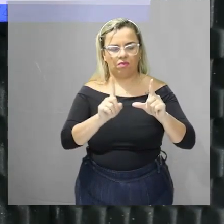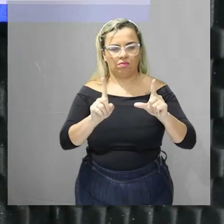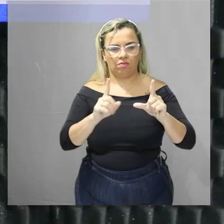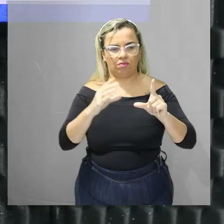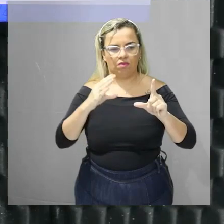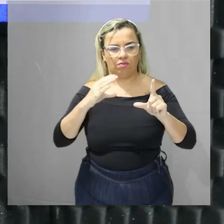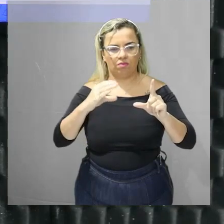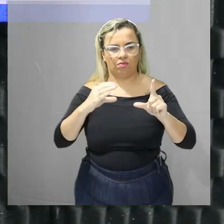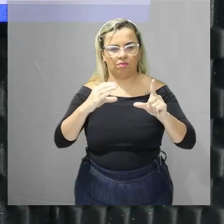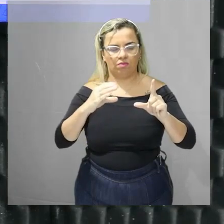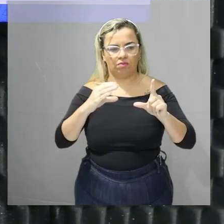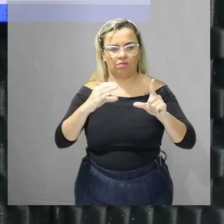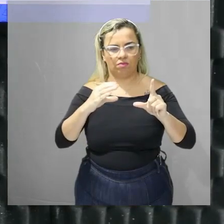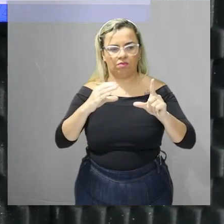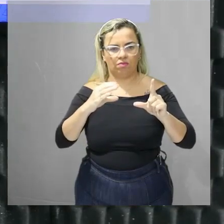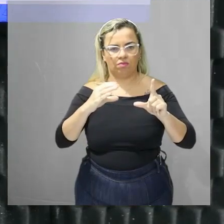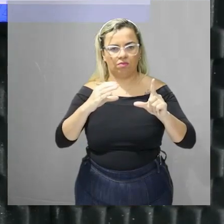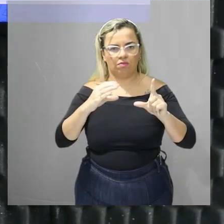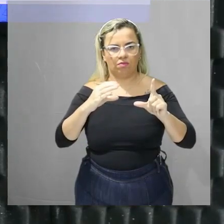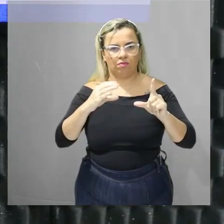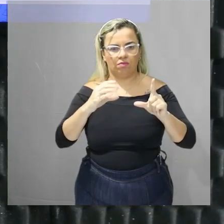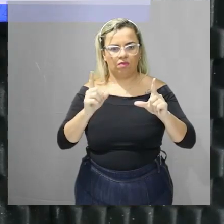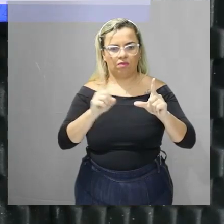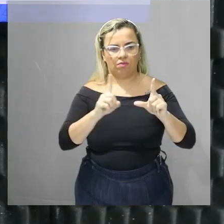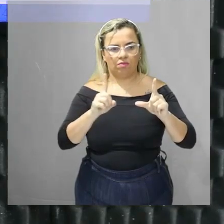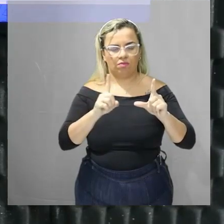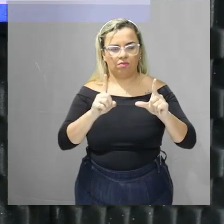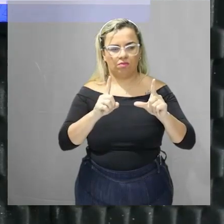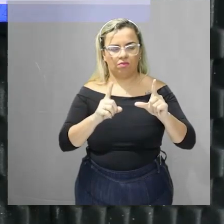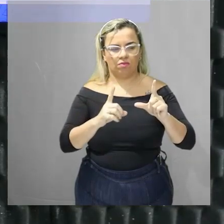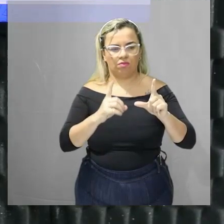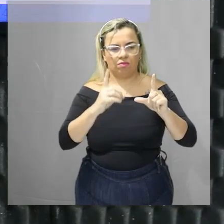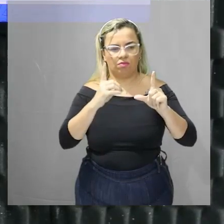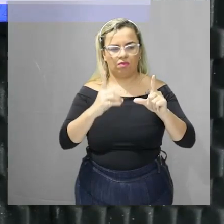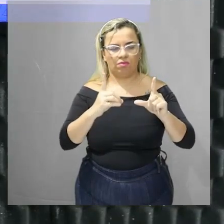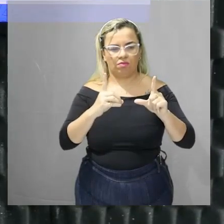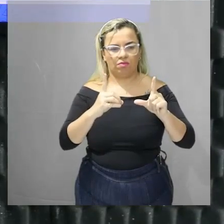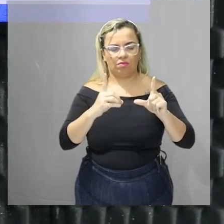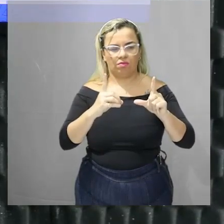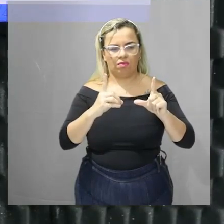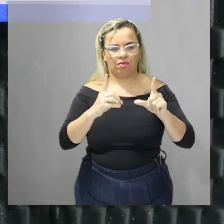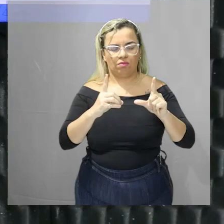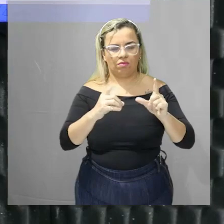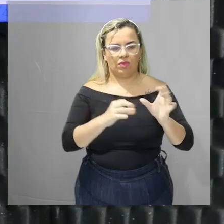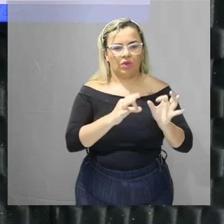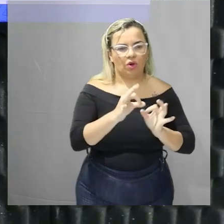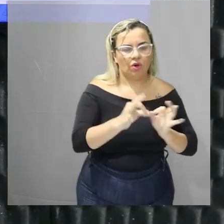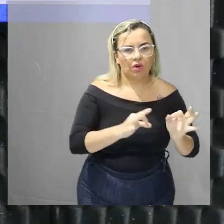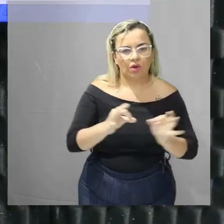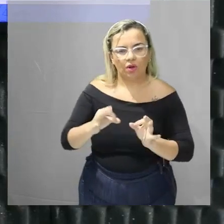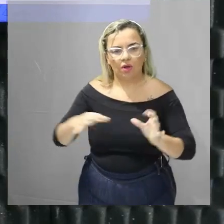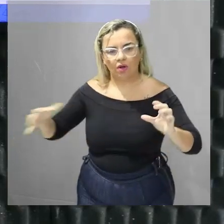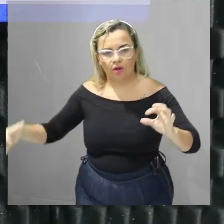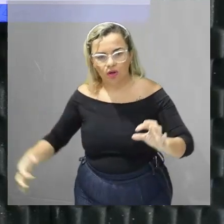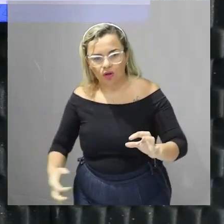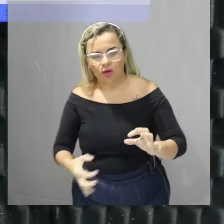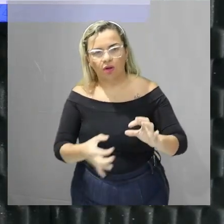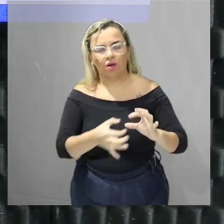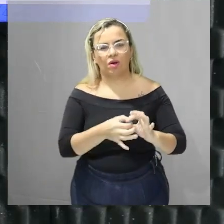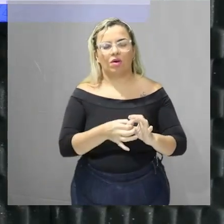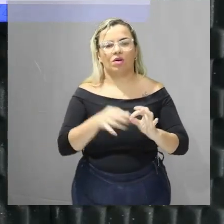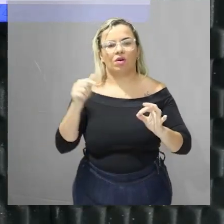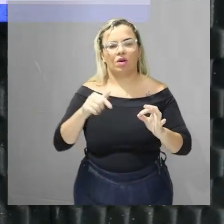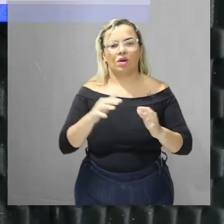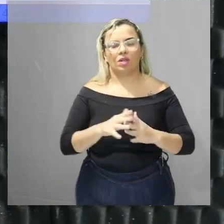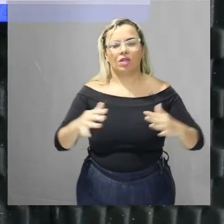não. Pela consolidação dos domínios jurídicos? Negativo. É explicado pelo quê? Pela articulação das redes